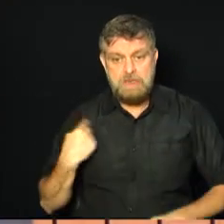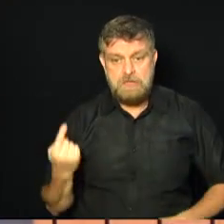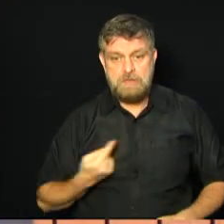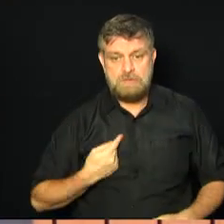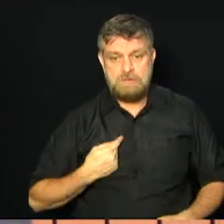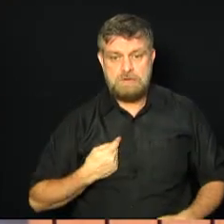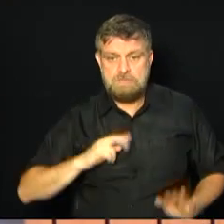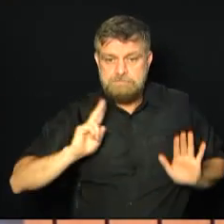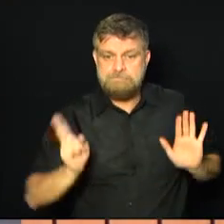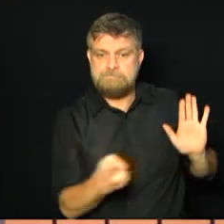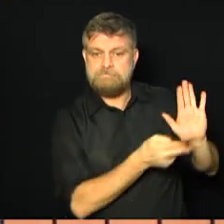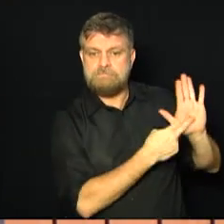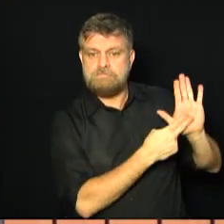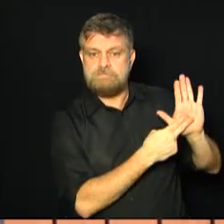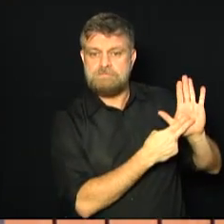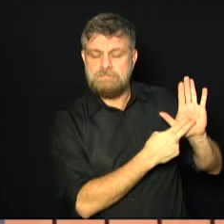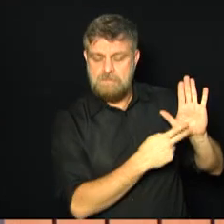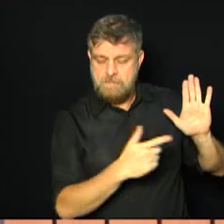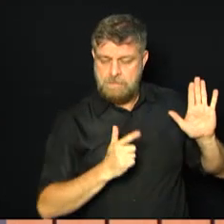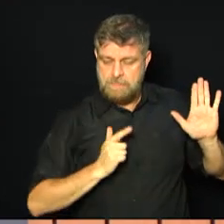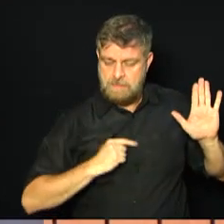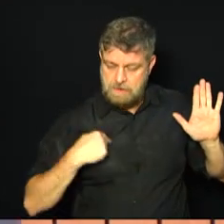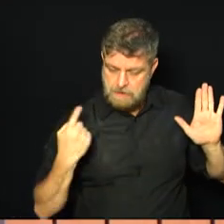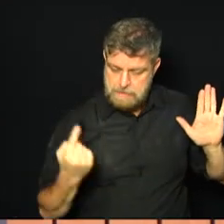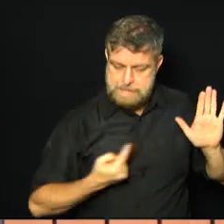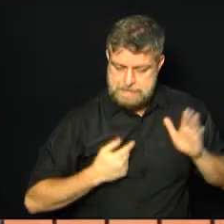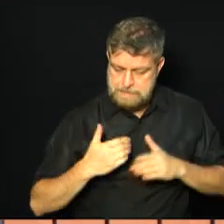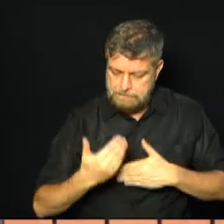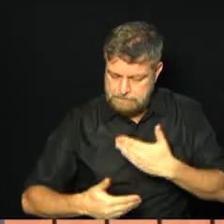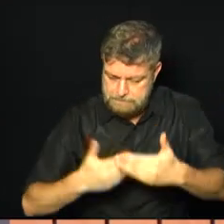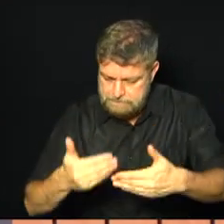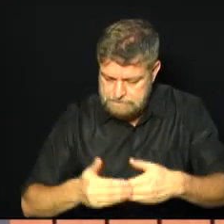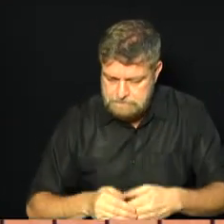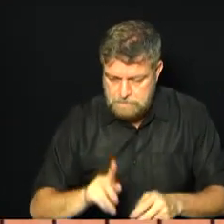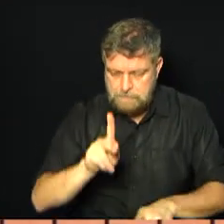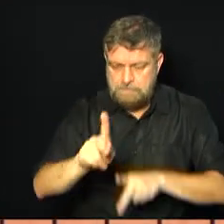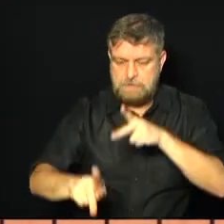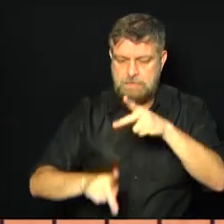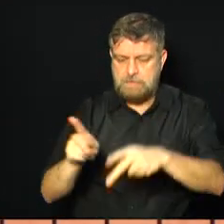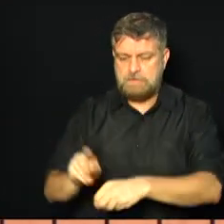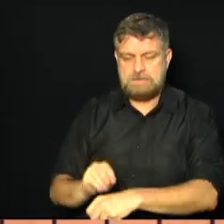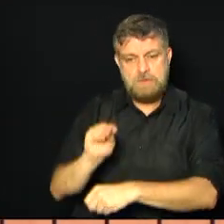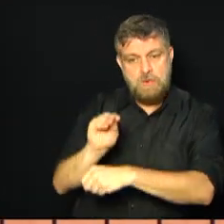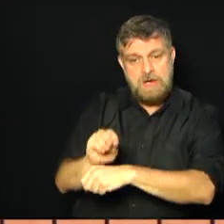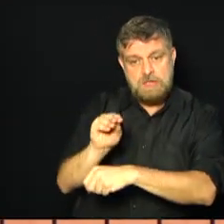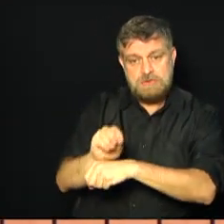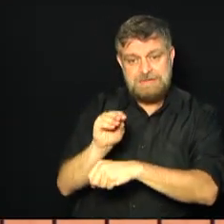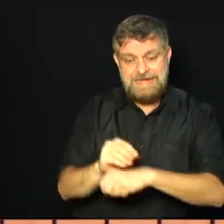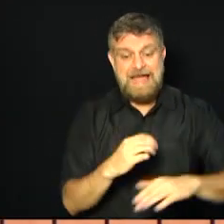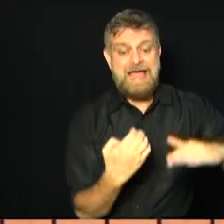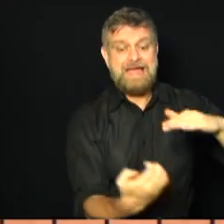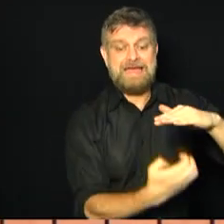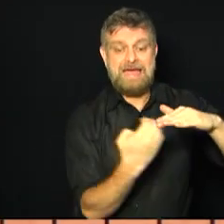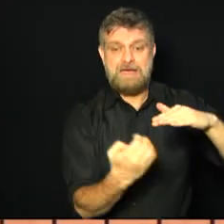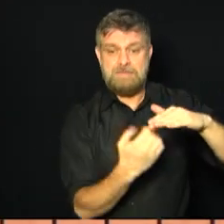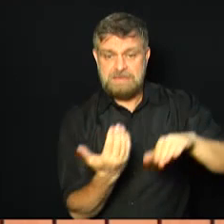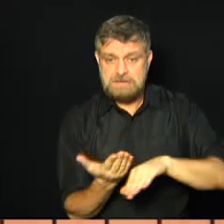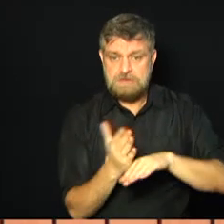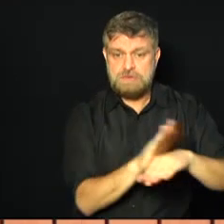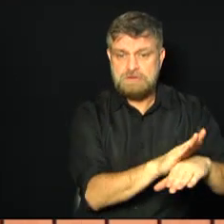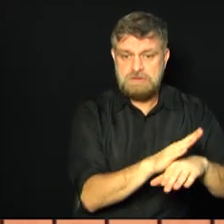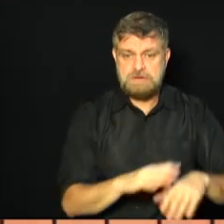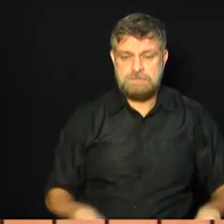papel de poder dar um passo na frente e ajudar a nossa população e também as nossas empresas. Do jeito que